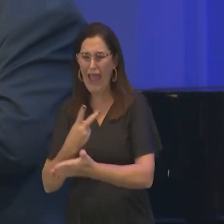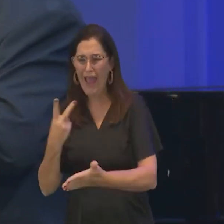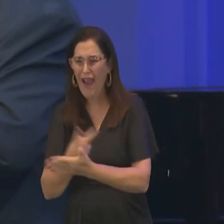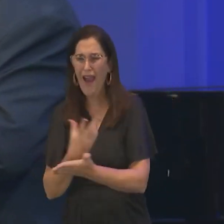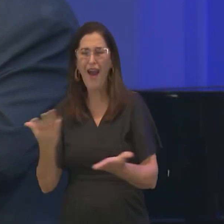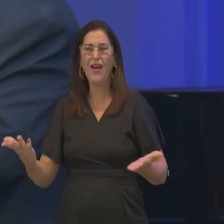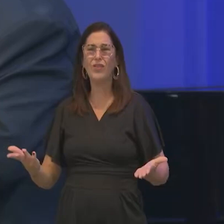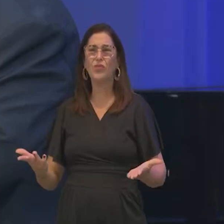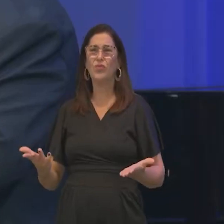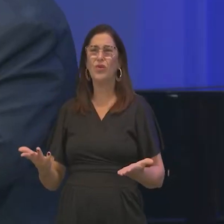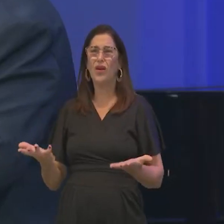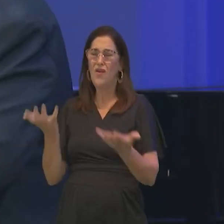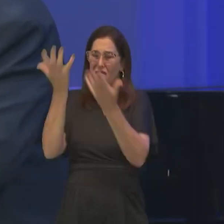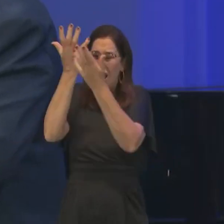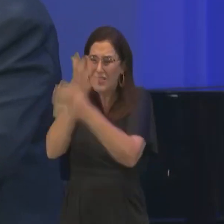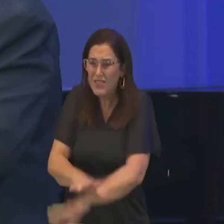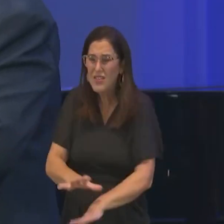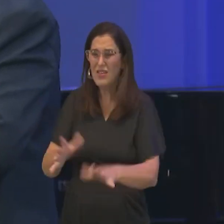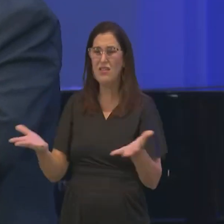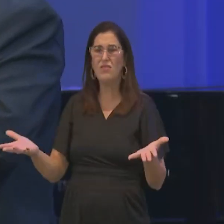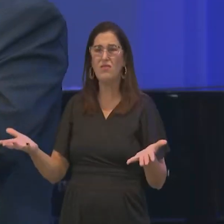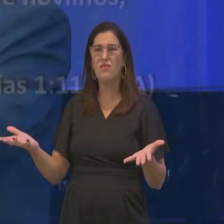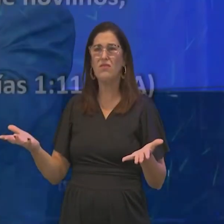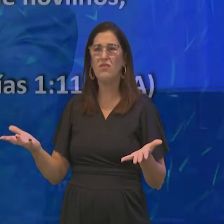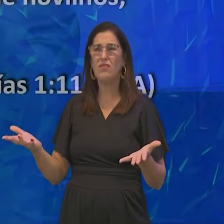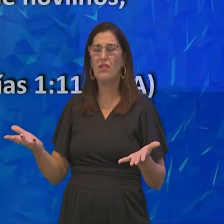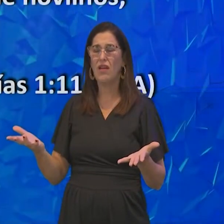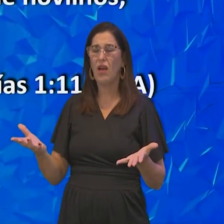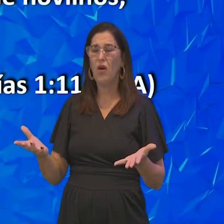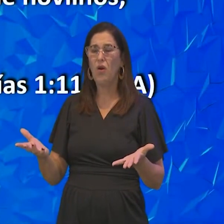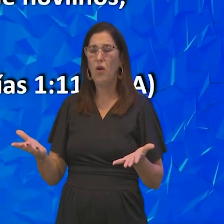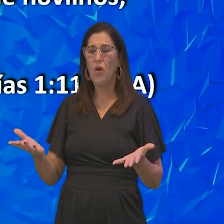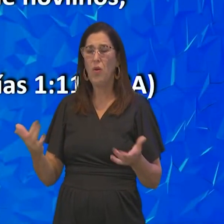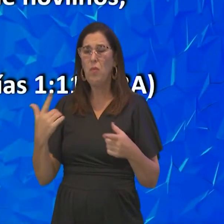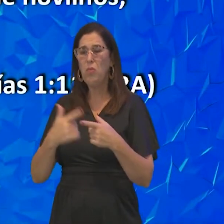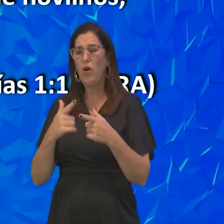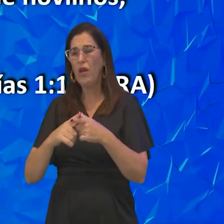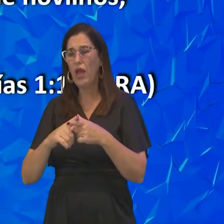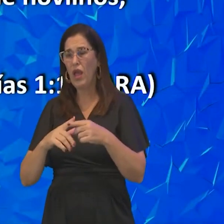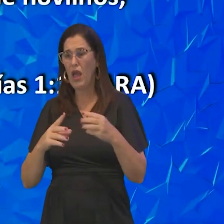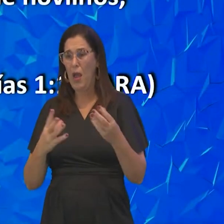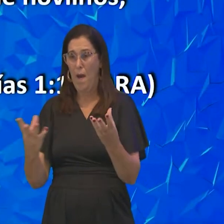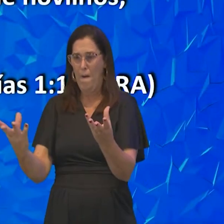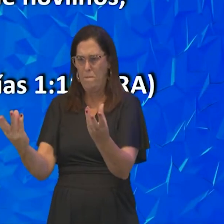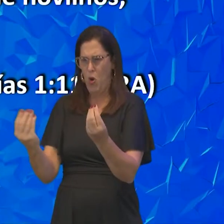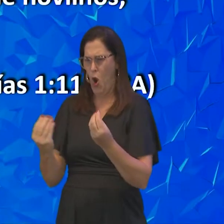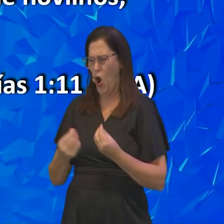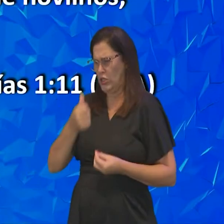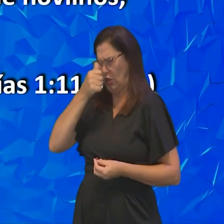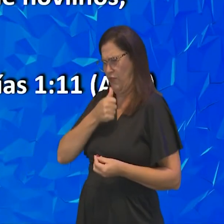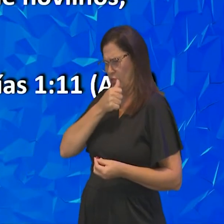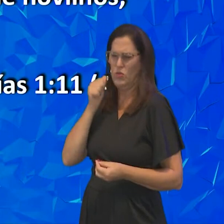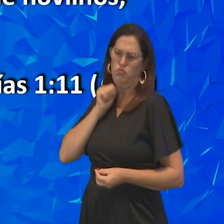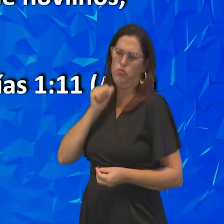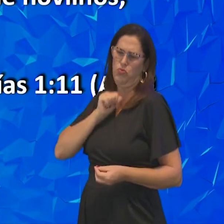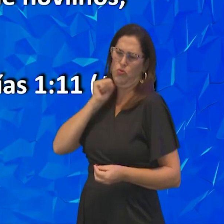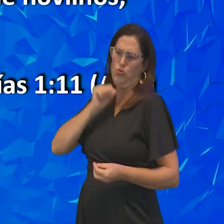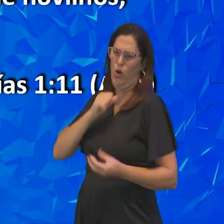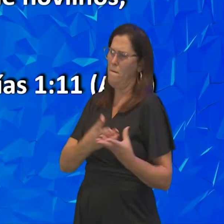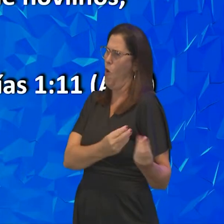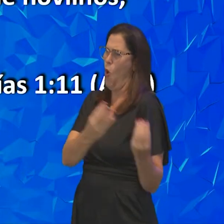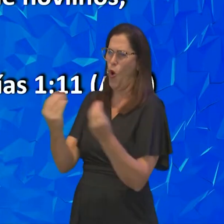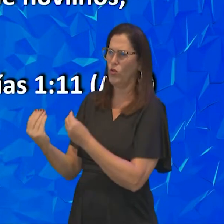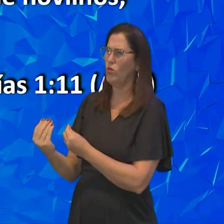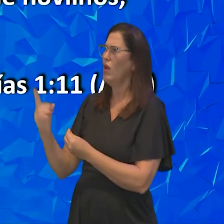disse em Isaías 1, verso 11. De que me serve a minha multidão dos vossos sacrifícios, diz o Senhor. Eu